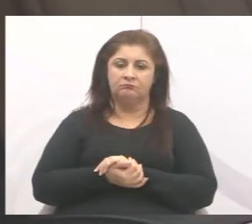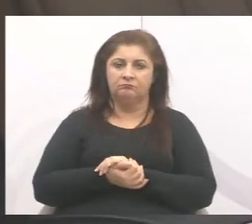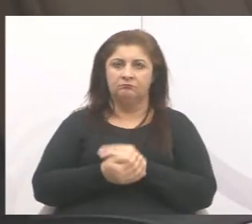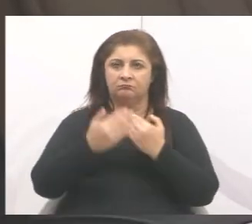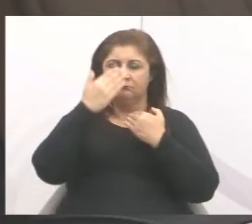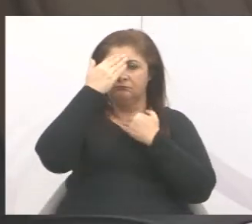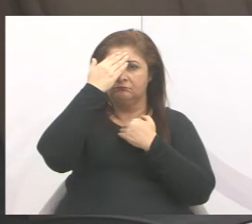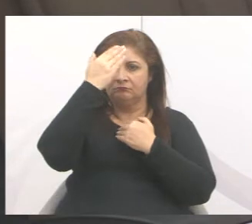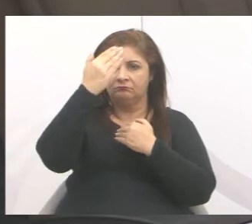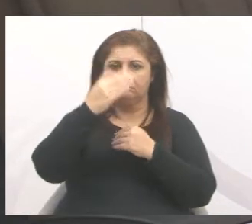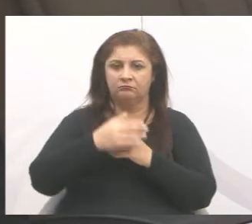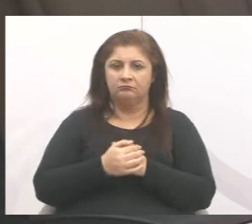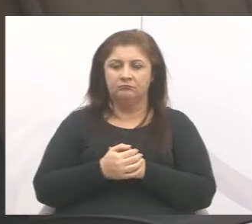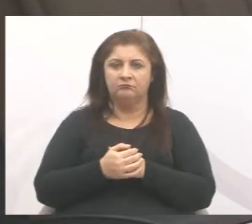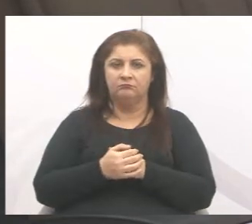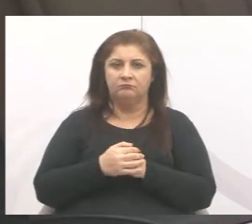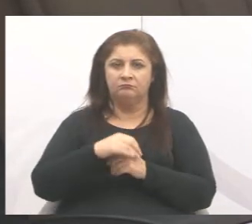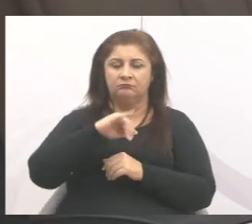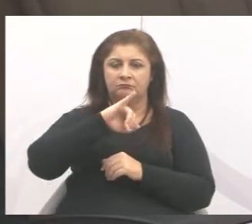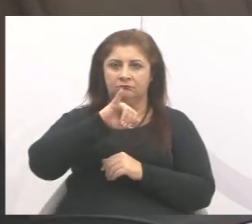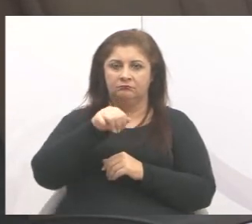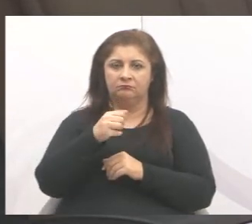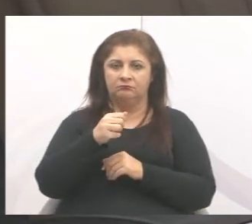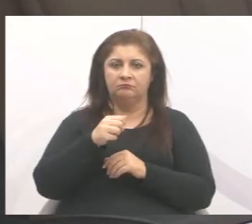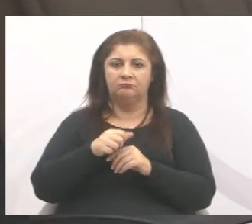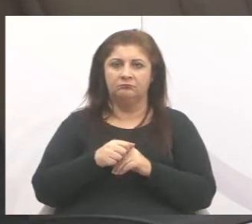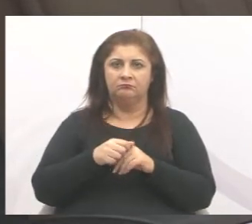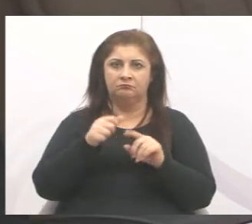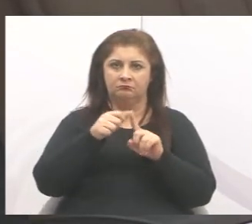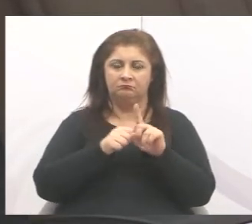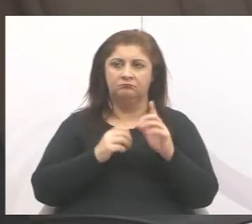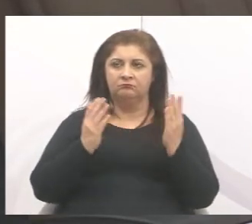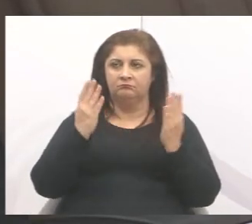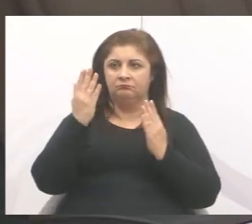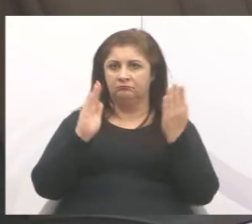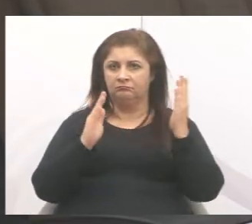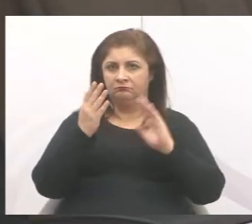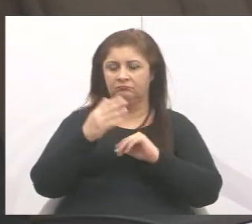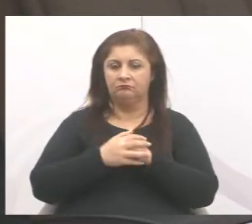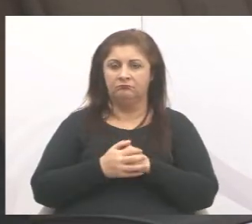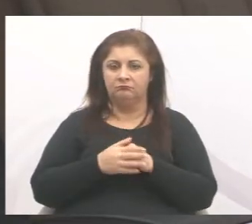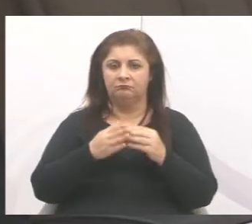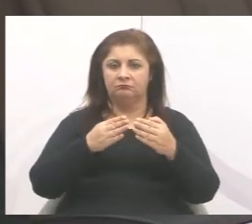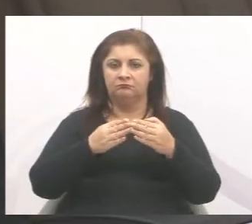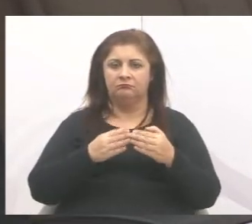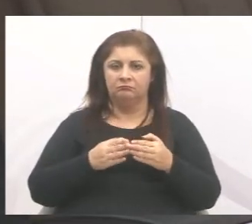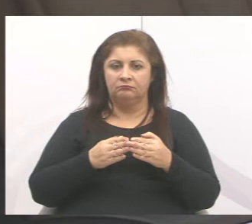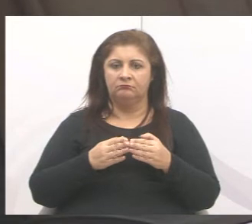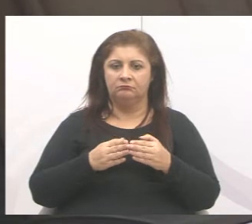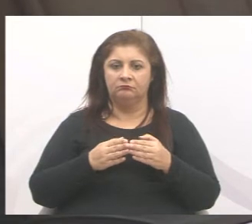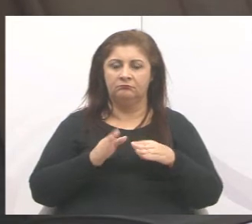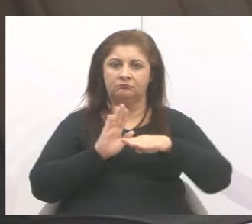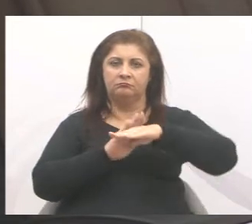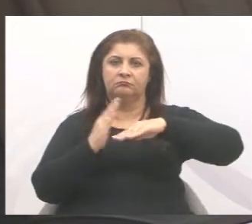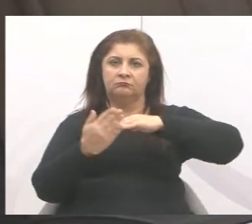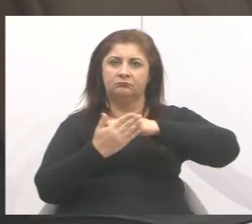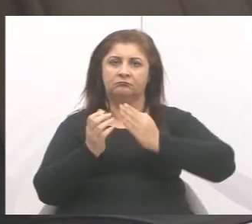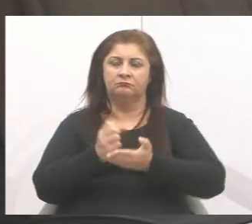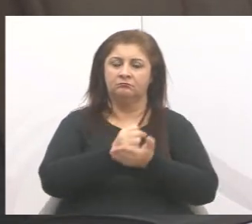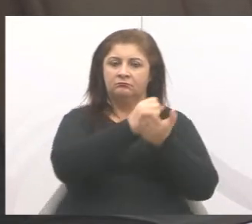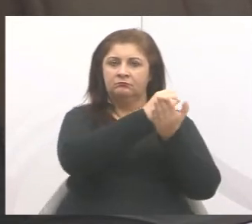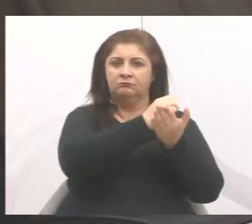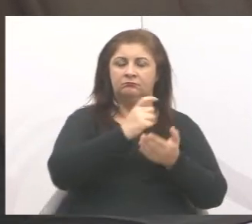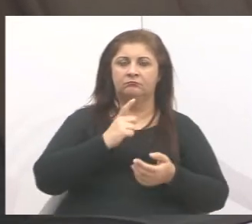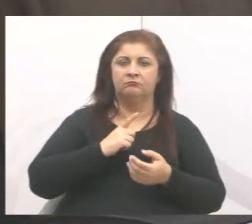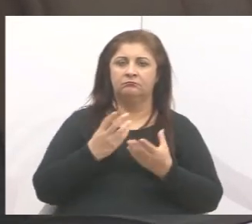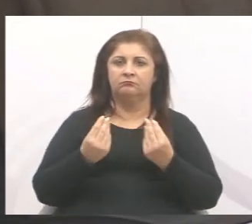pedido que foi feito em janeiro, fevereiro, quando eu cheguei na casa, a respeito da situação lá na cidade de Salvador, que era aqueles lixos que é